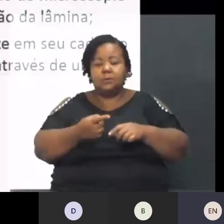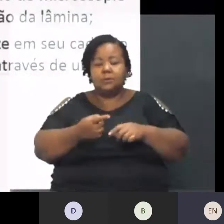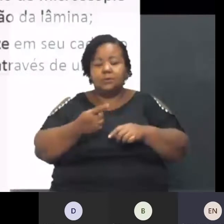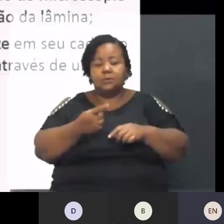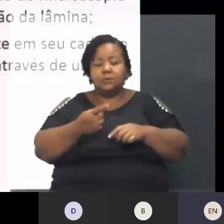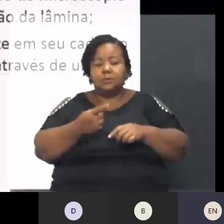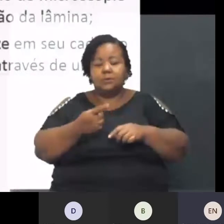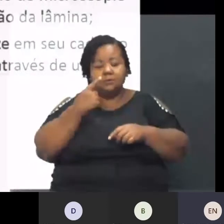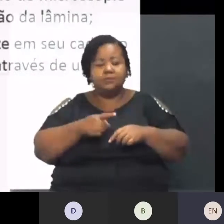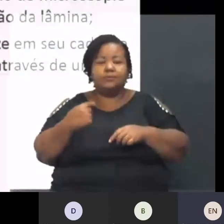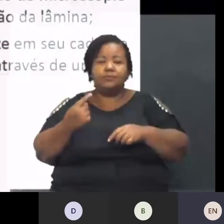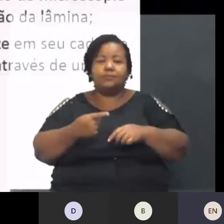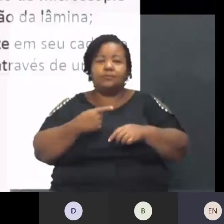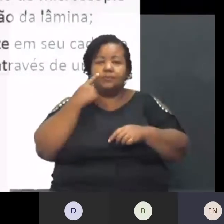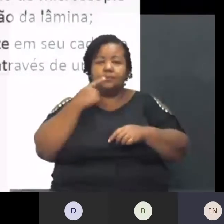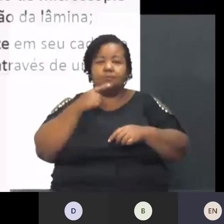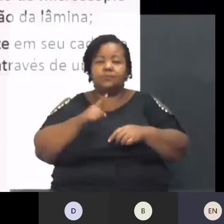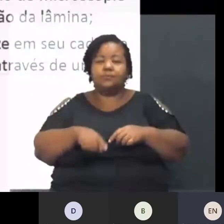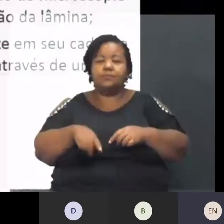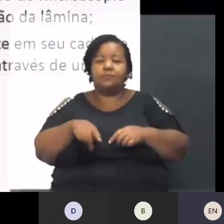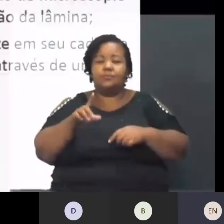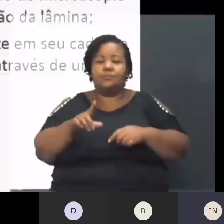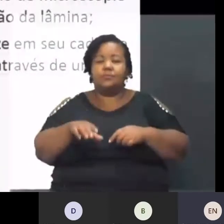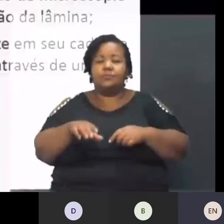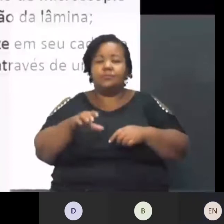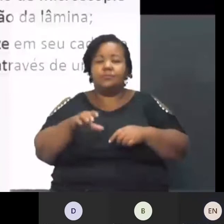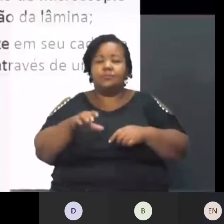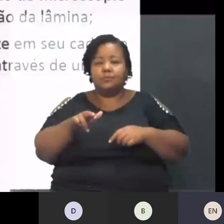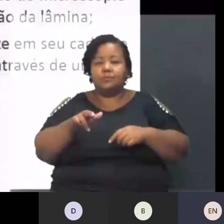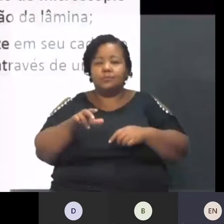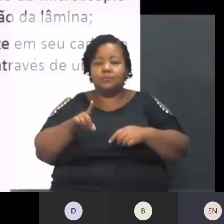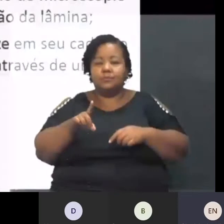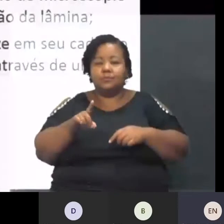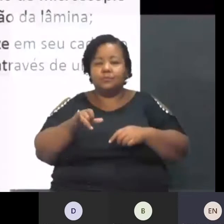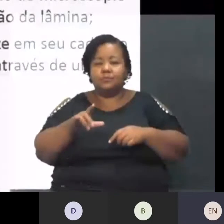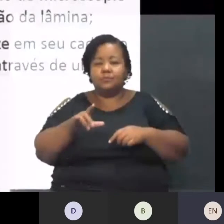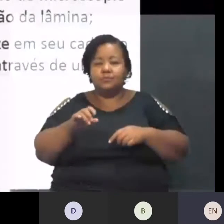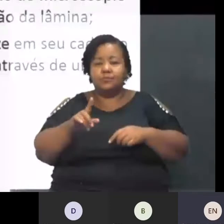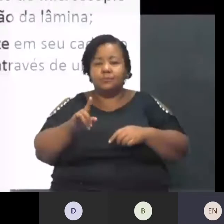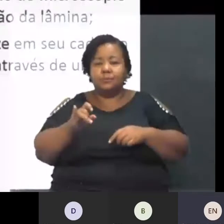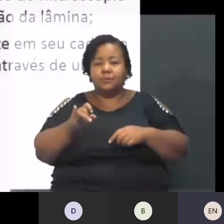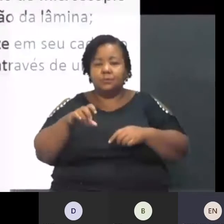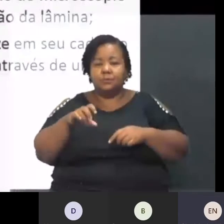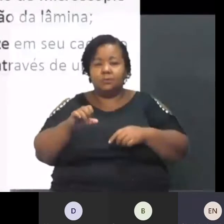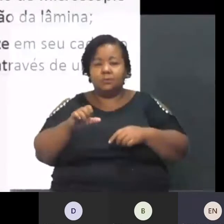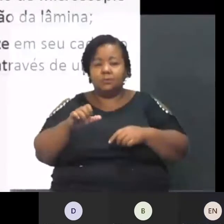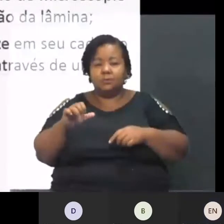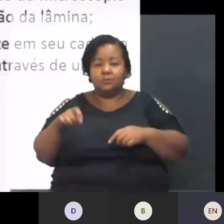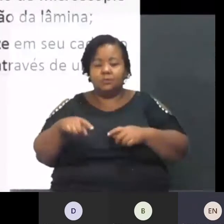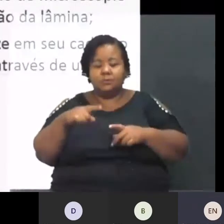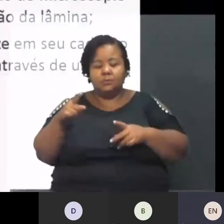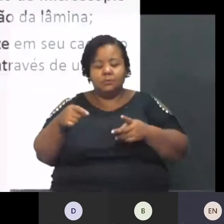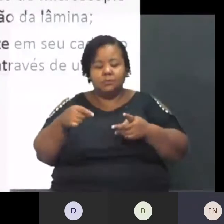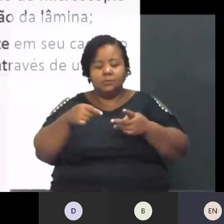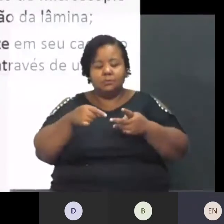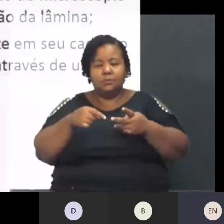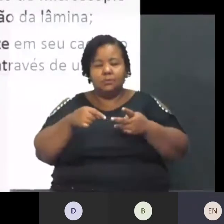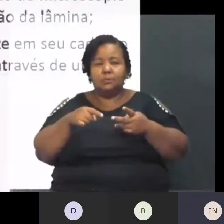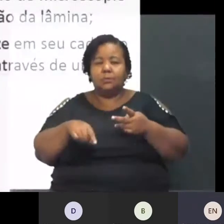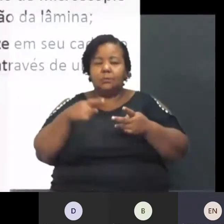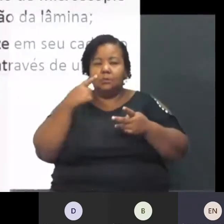traqueia, nós observaremos o tecido cartilaginoso. A ossificação intramembranosa e